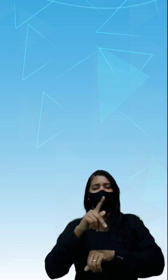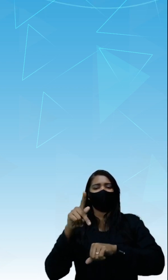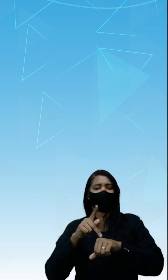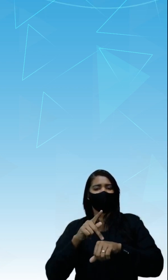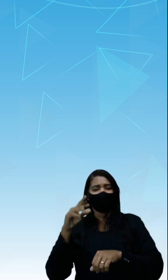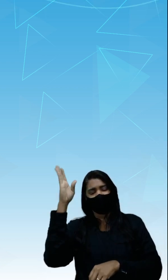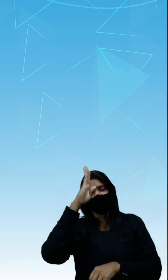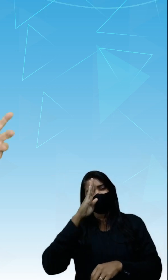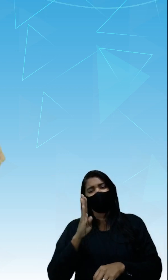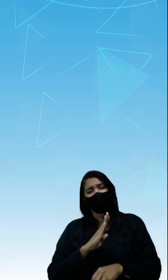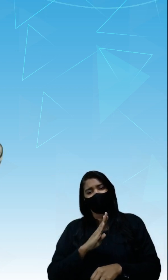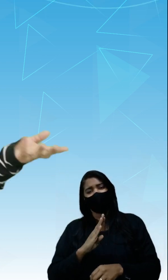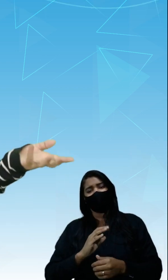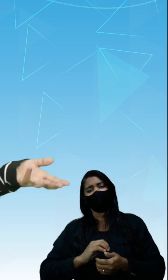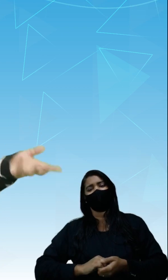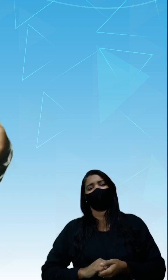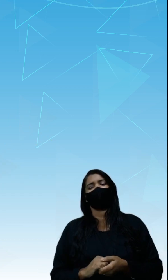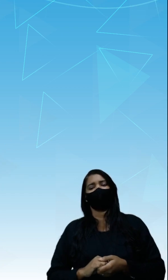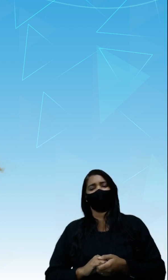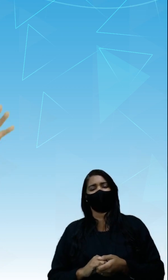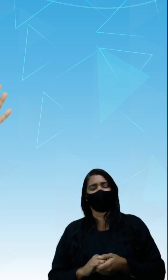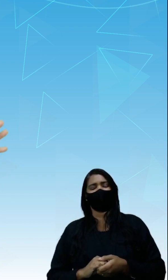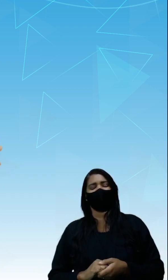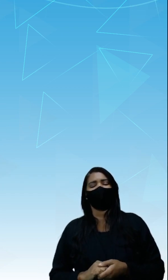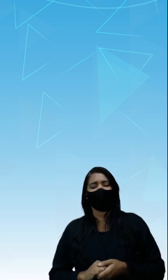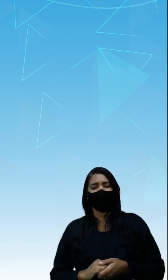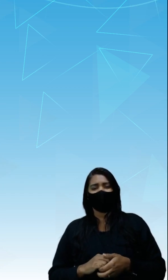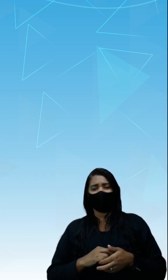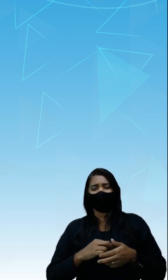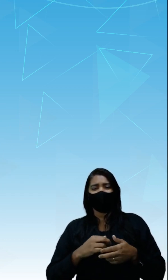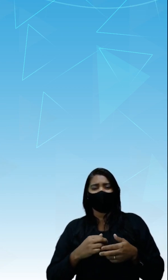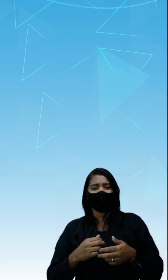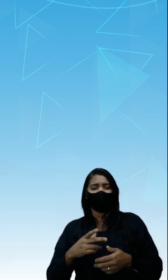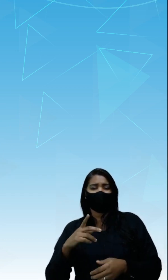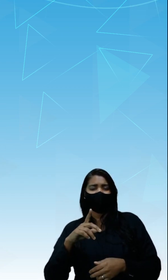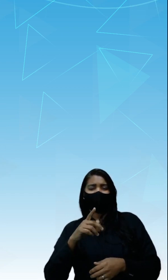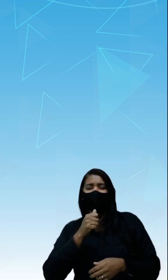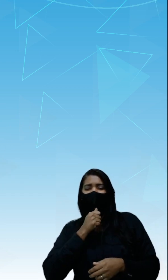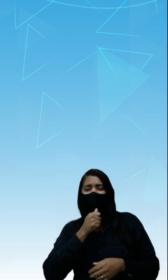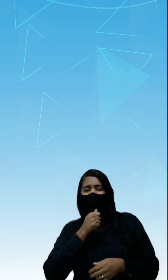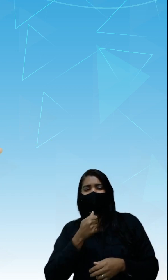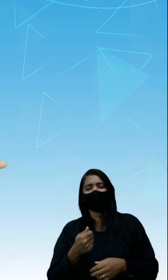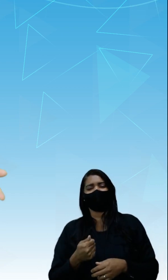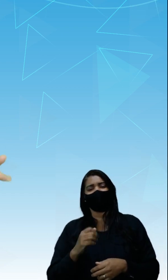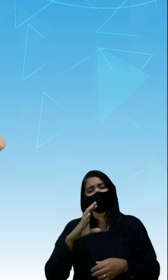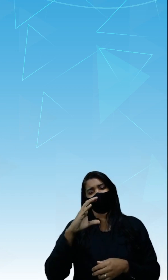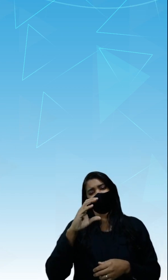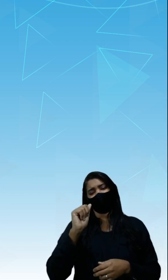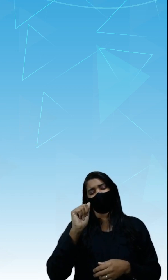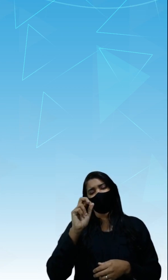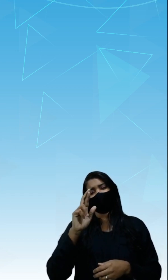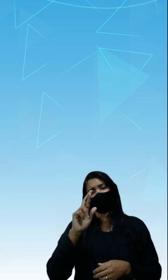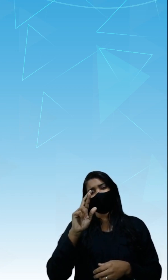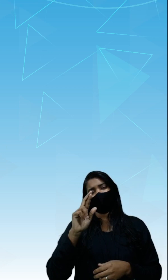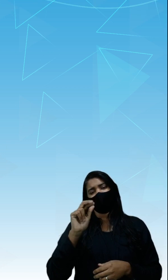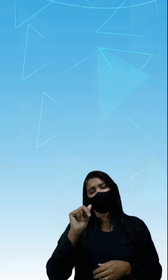Deus. Muitos se perderam na época colonial, porém, mas ainda temos as principais, que é o Carajás, o Bororó, o Caiacangue,